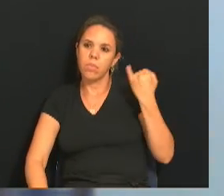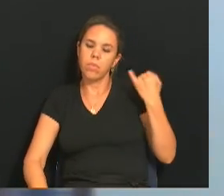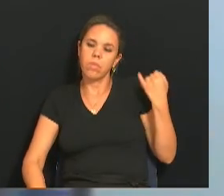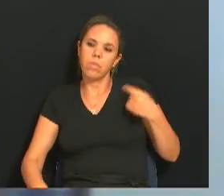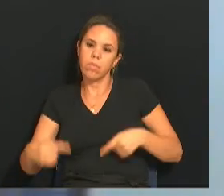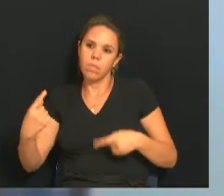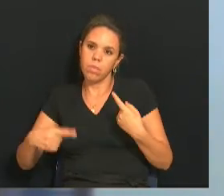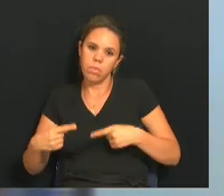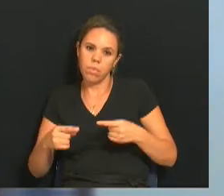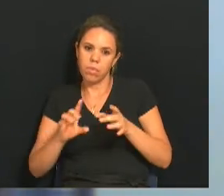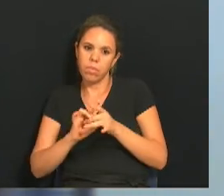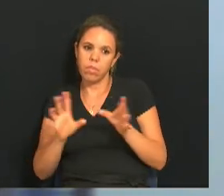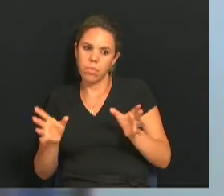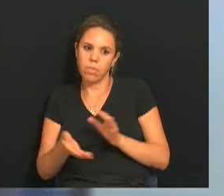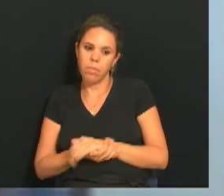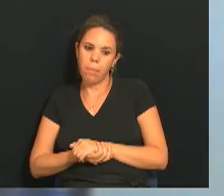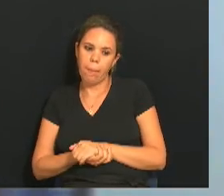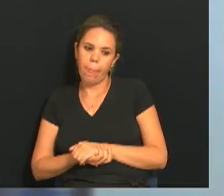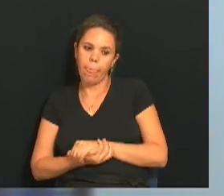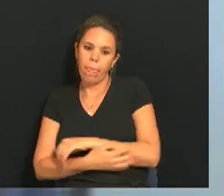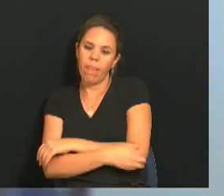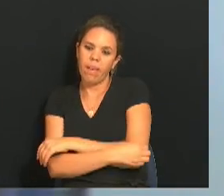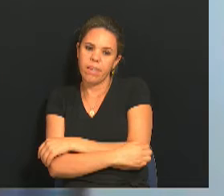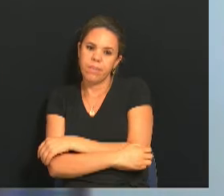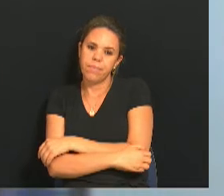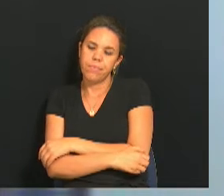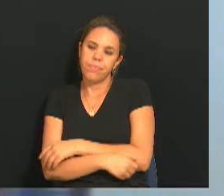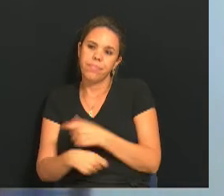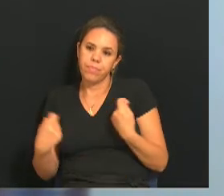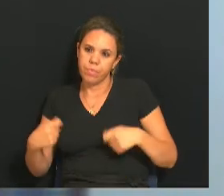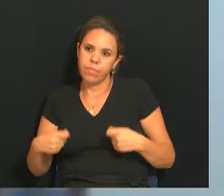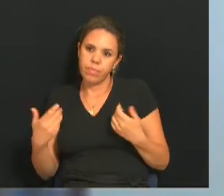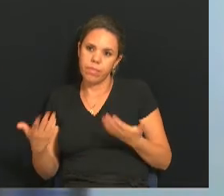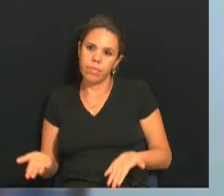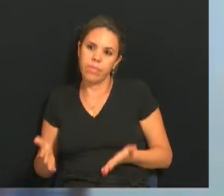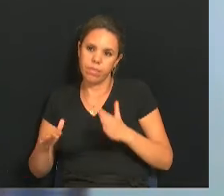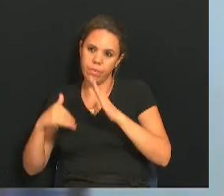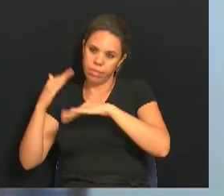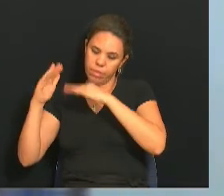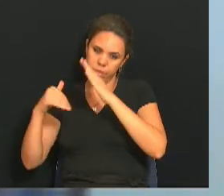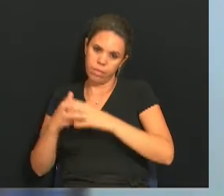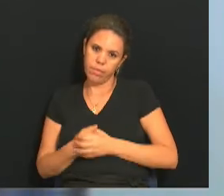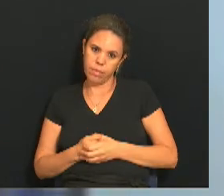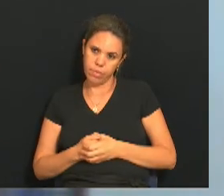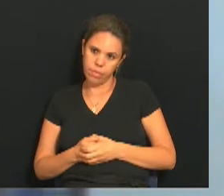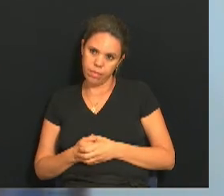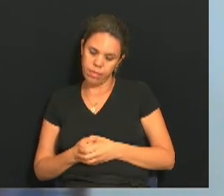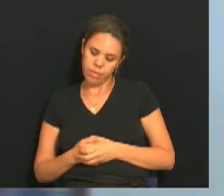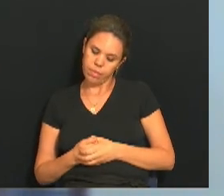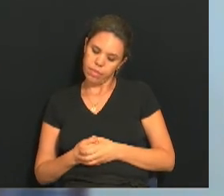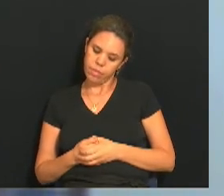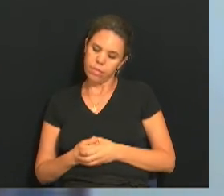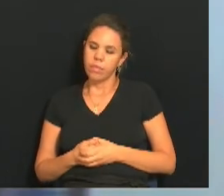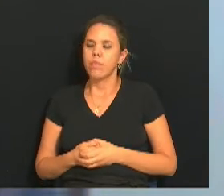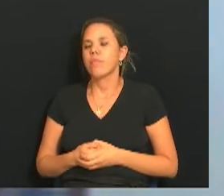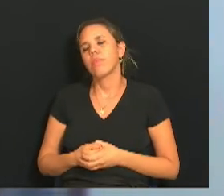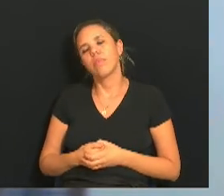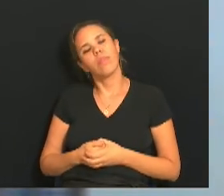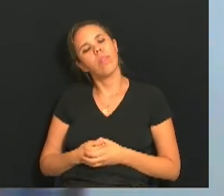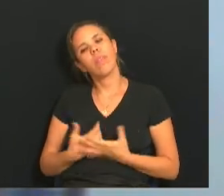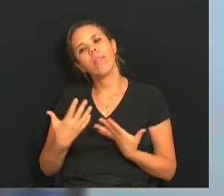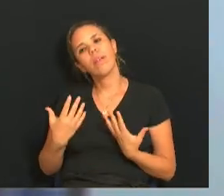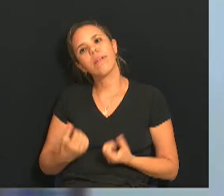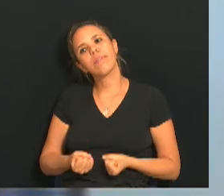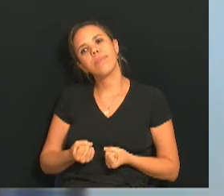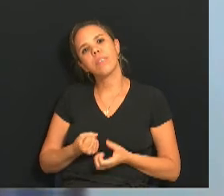gestão democrática e que precisa, a meu ver, avançar e assumir áreas de